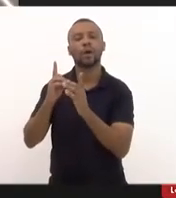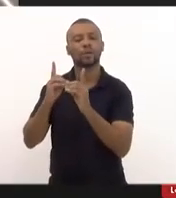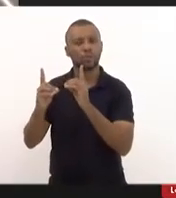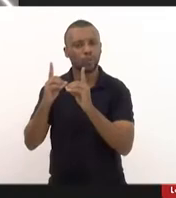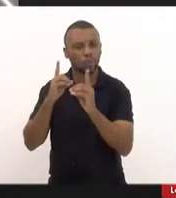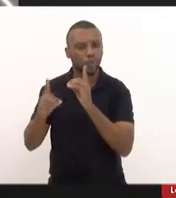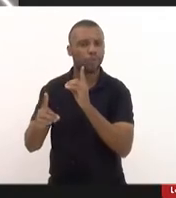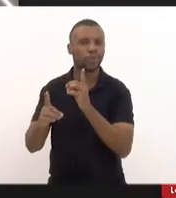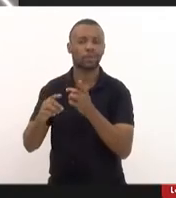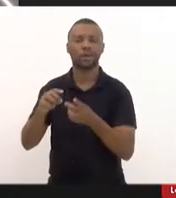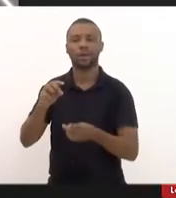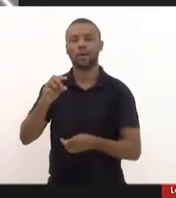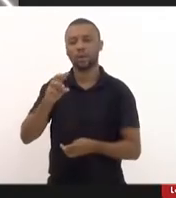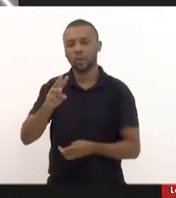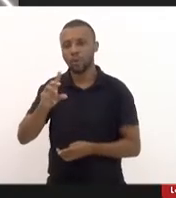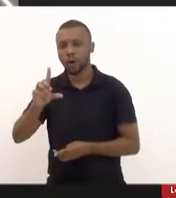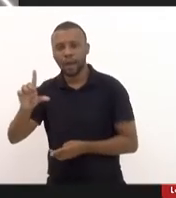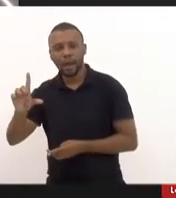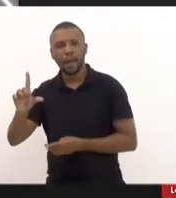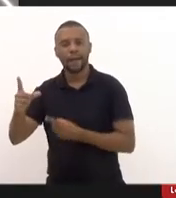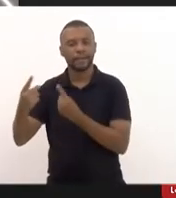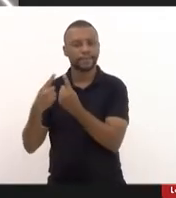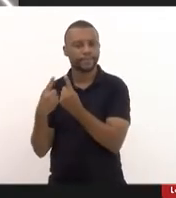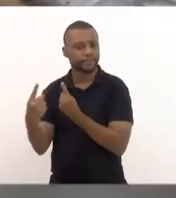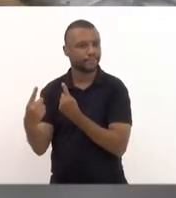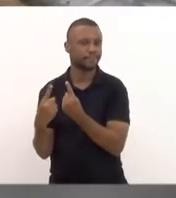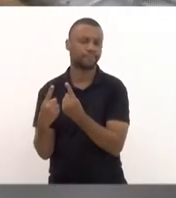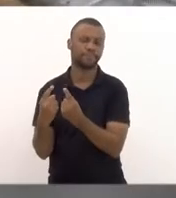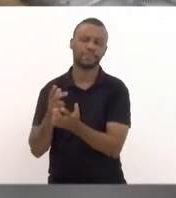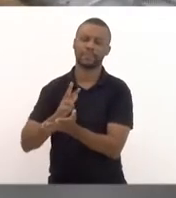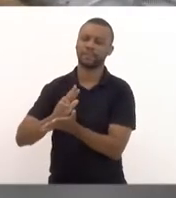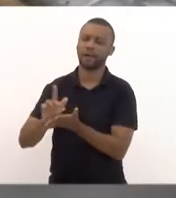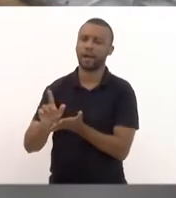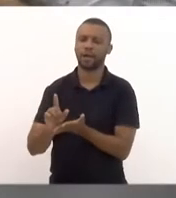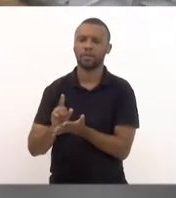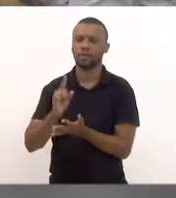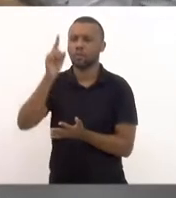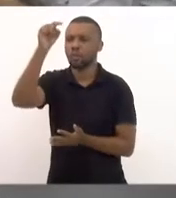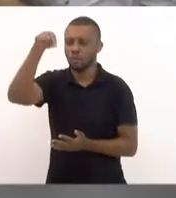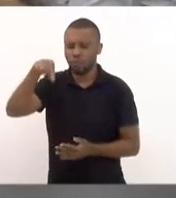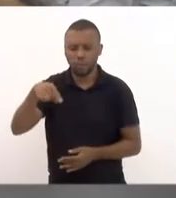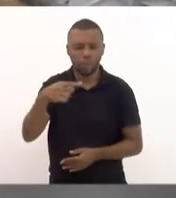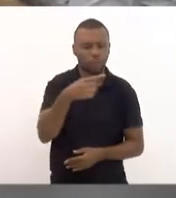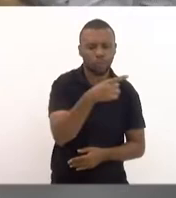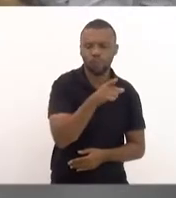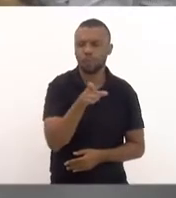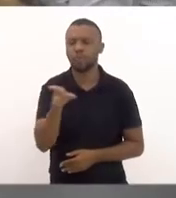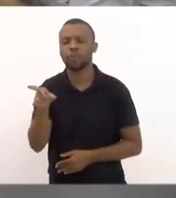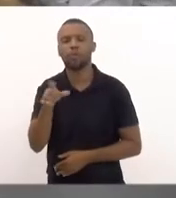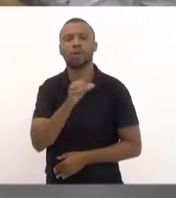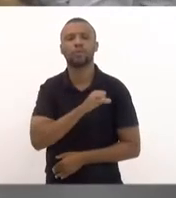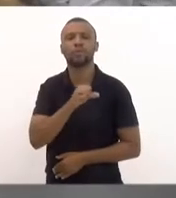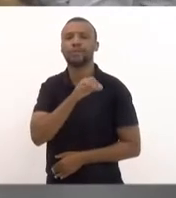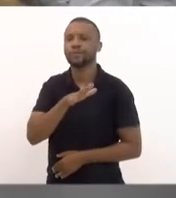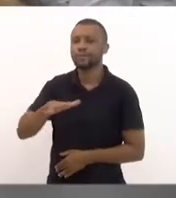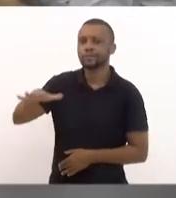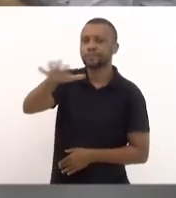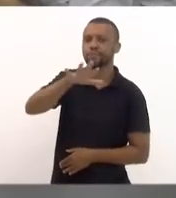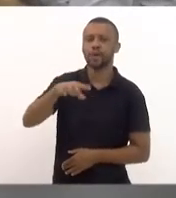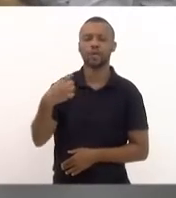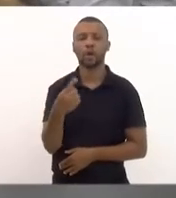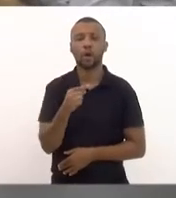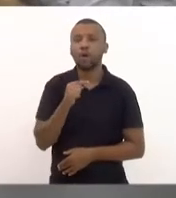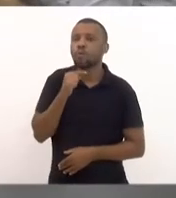estado, ligando inclusive a região norte, sul. Então a gente tem realmente essa preocupação. E a gente entende que a gente não vai